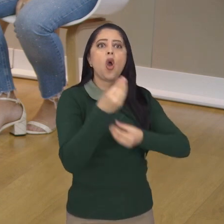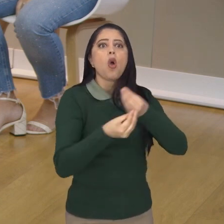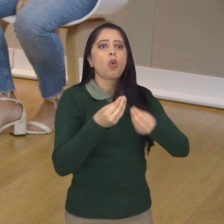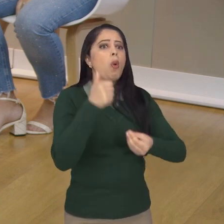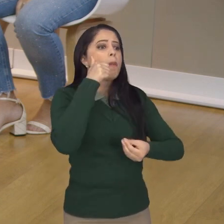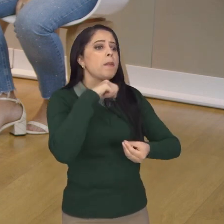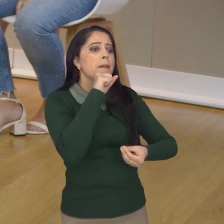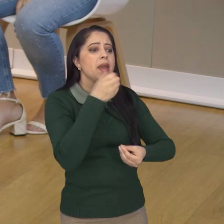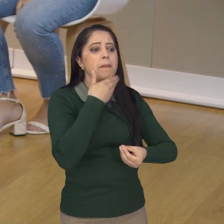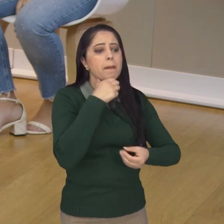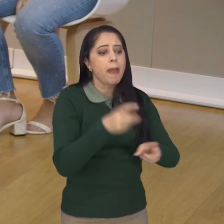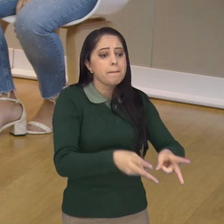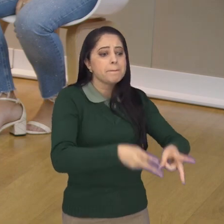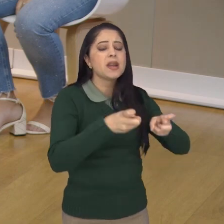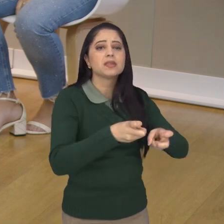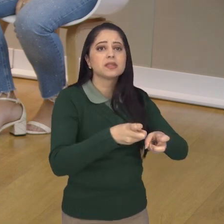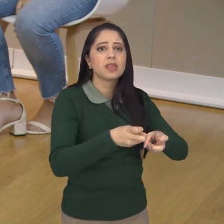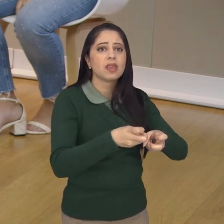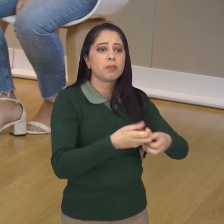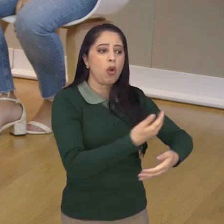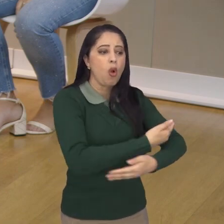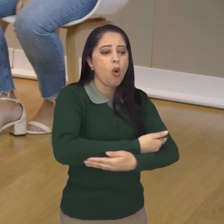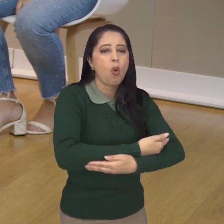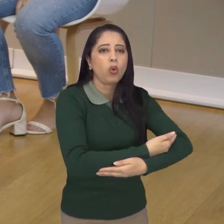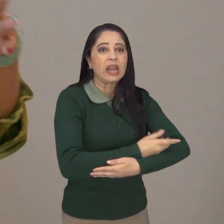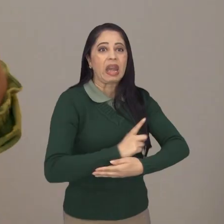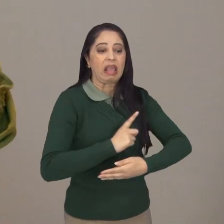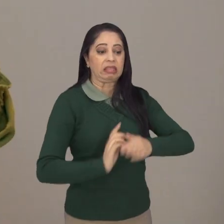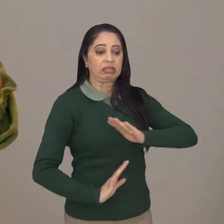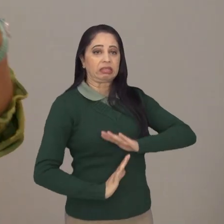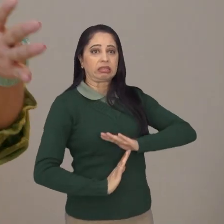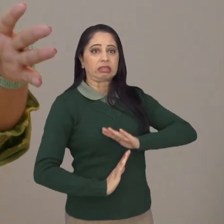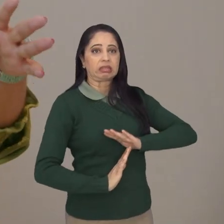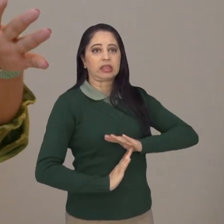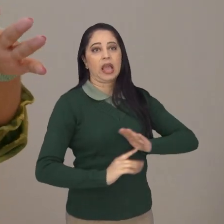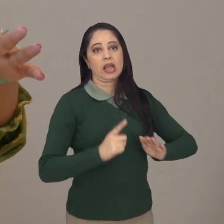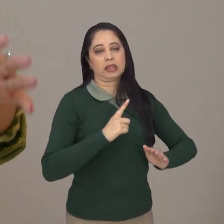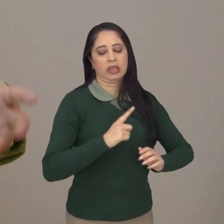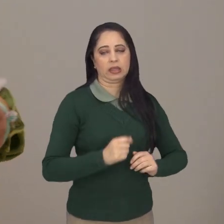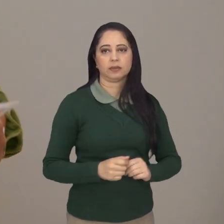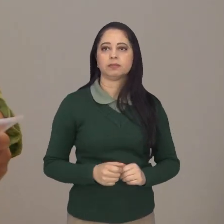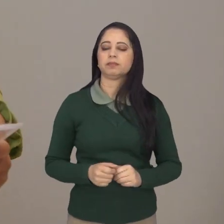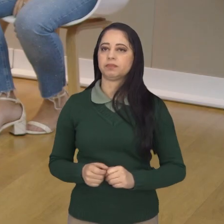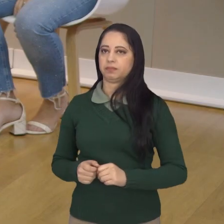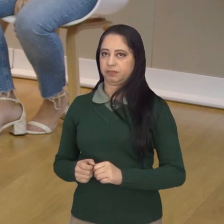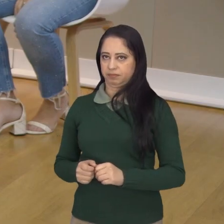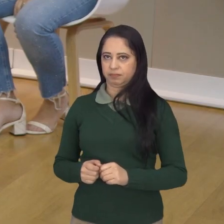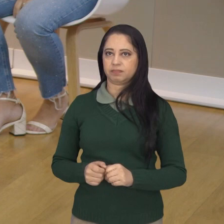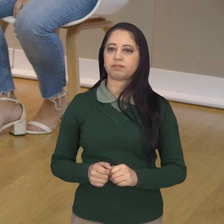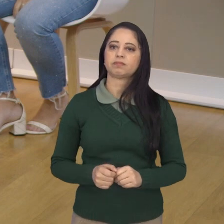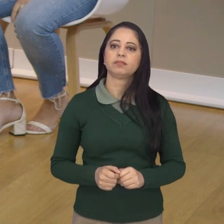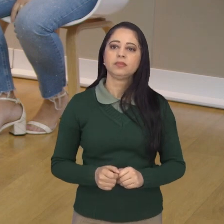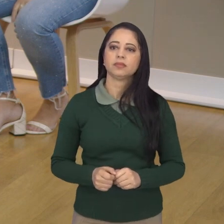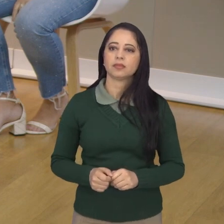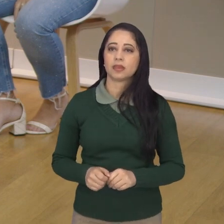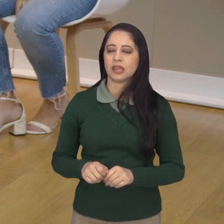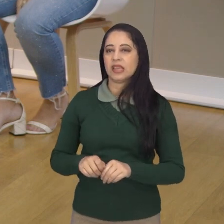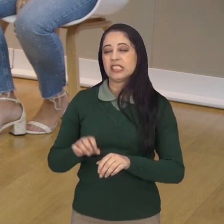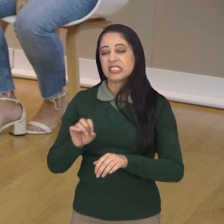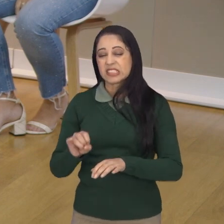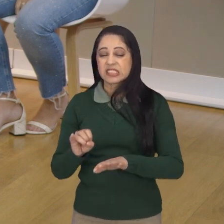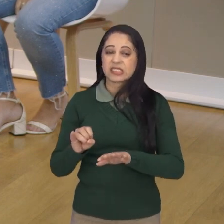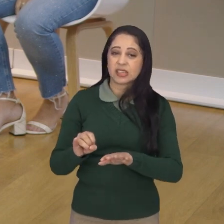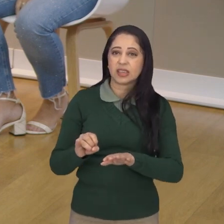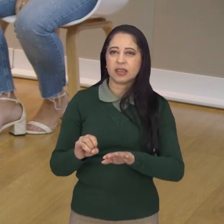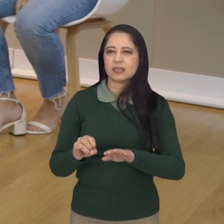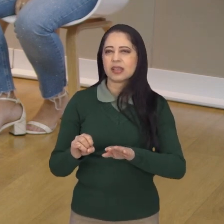os responsáveis podem observar que aquele bebê está com intolerância a algum tipo de alimento? Certo. Quando são